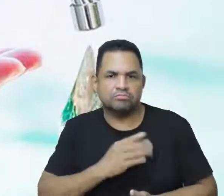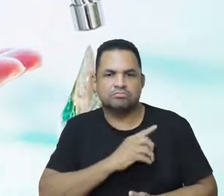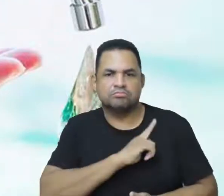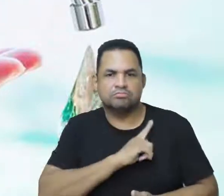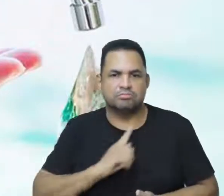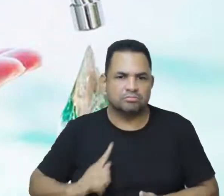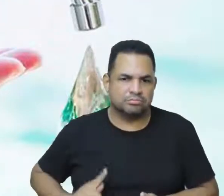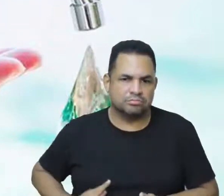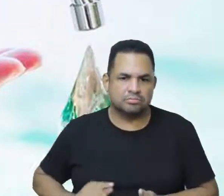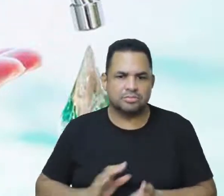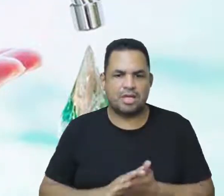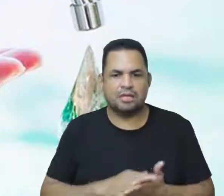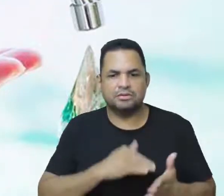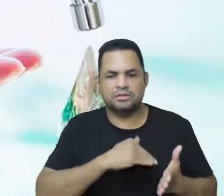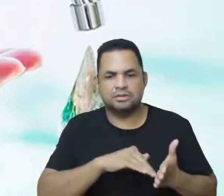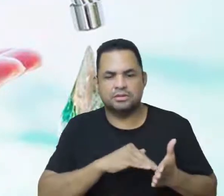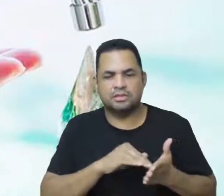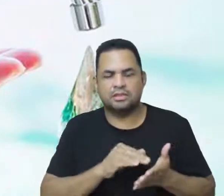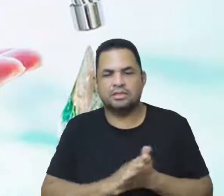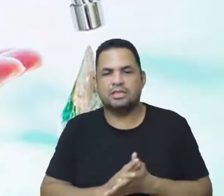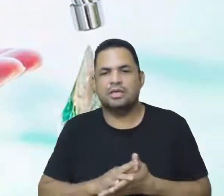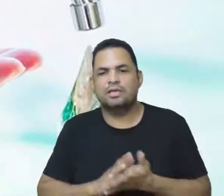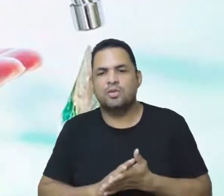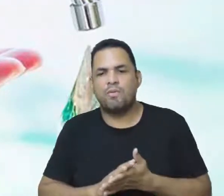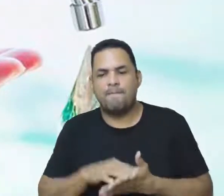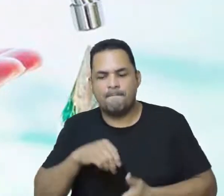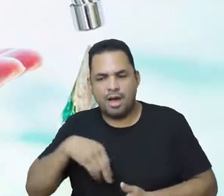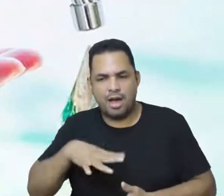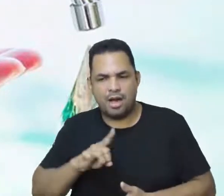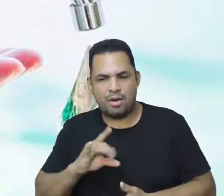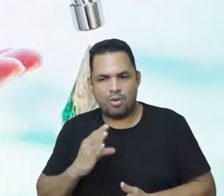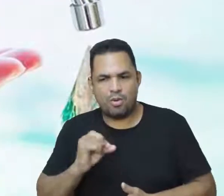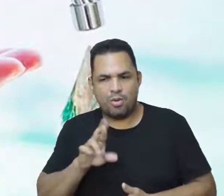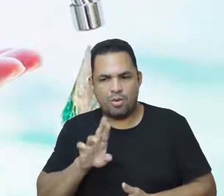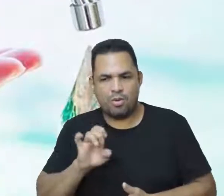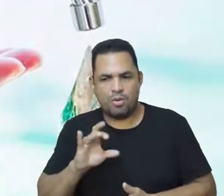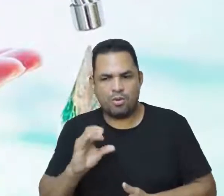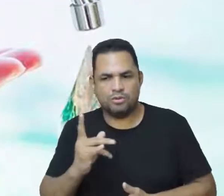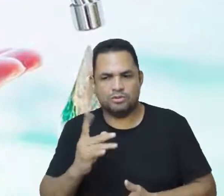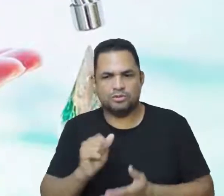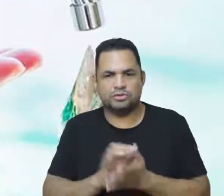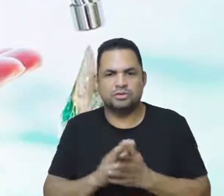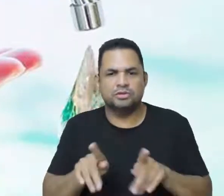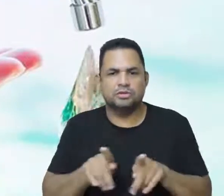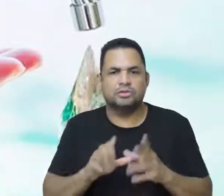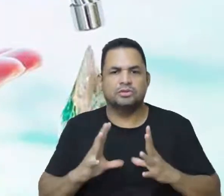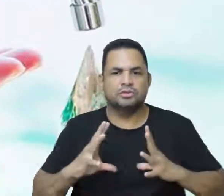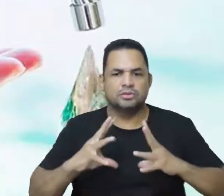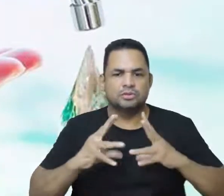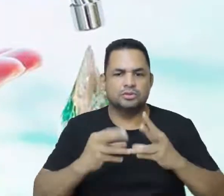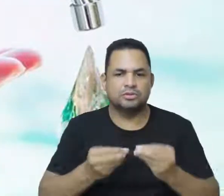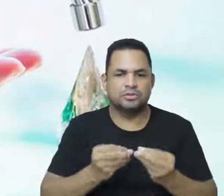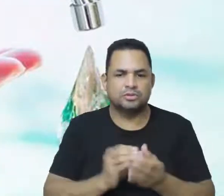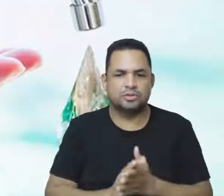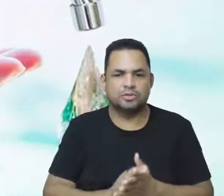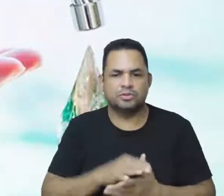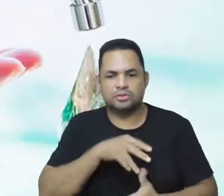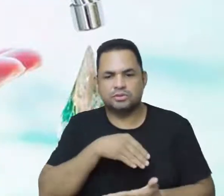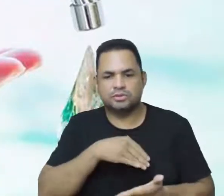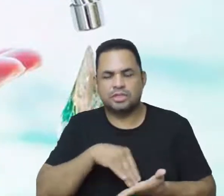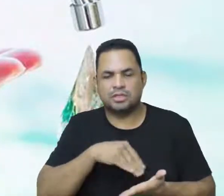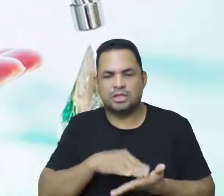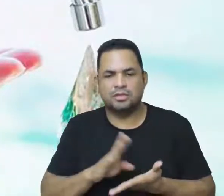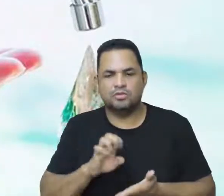do secretário estadual da Educação, professor Suami, e em nome de todos vocês, meus